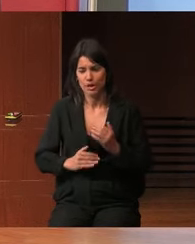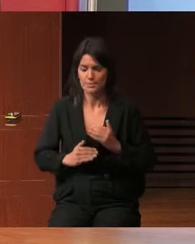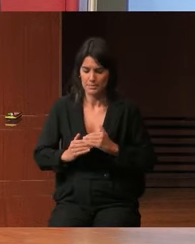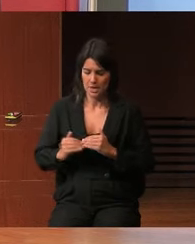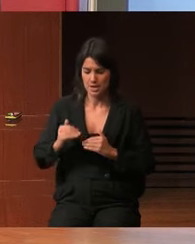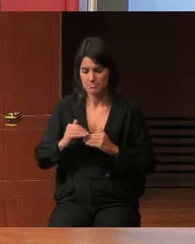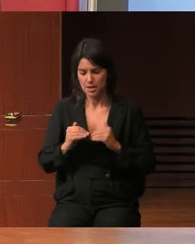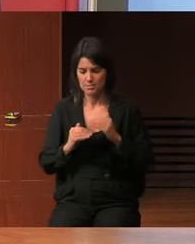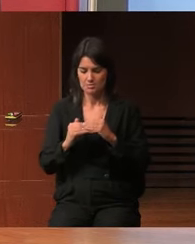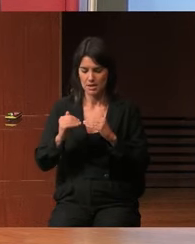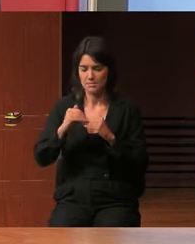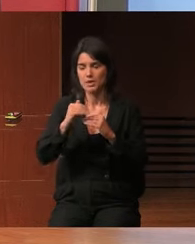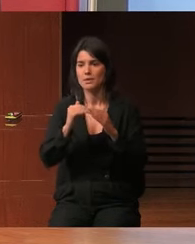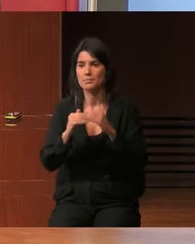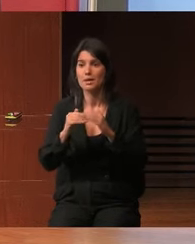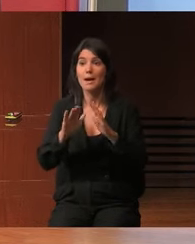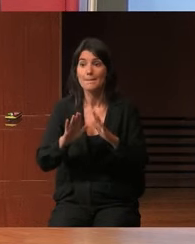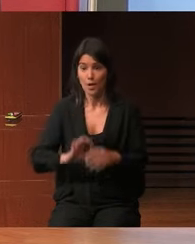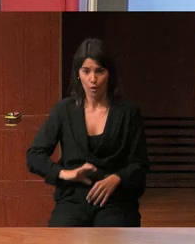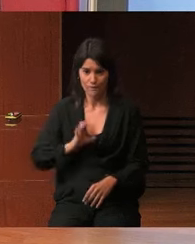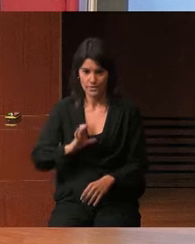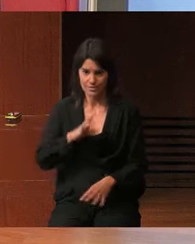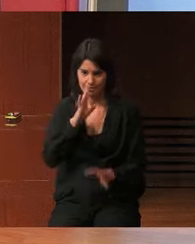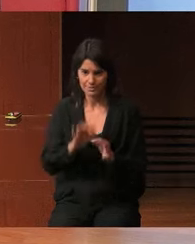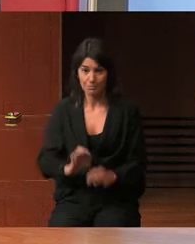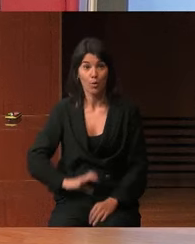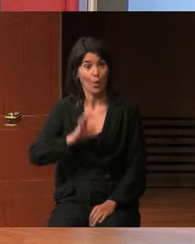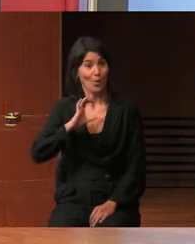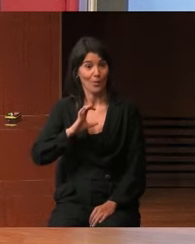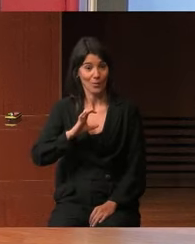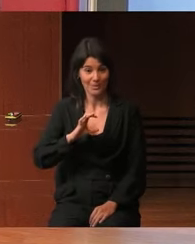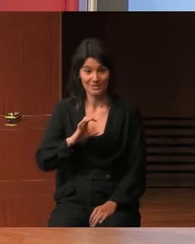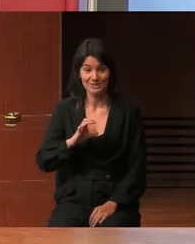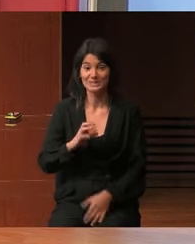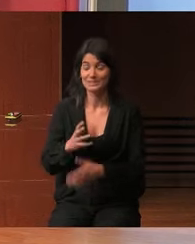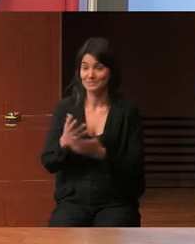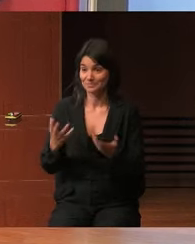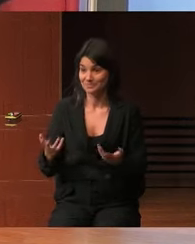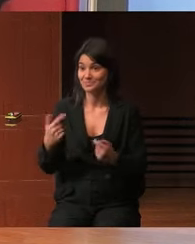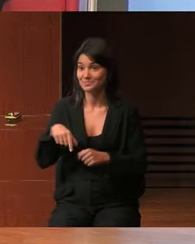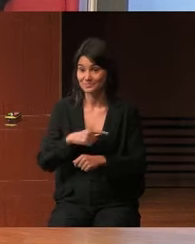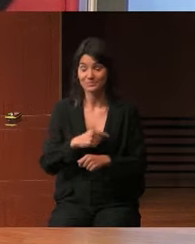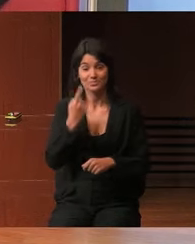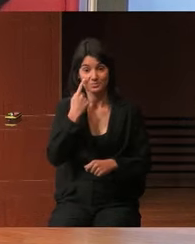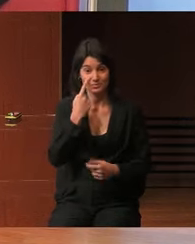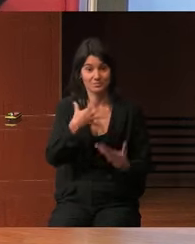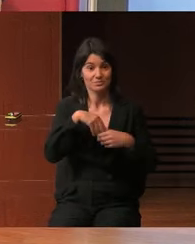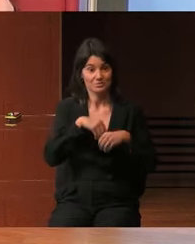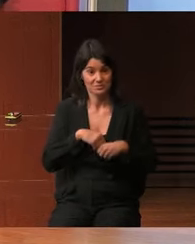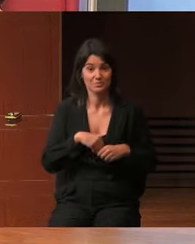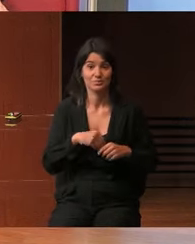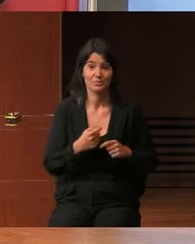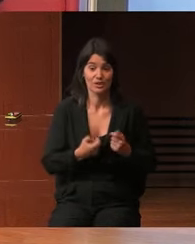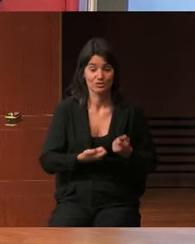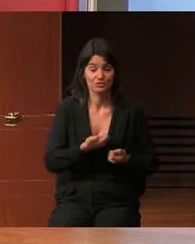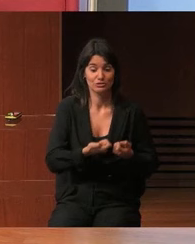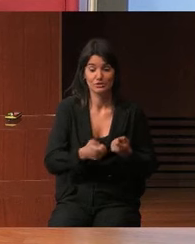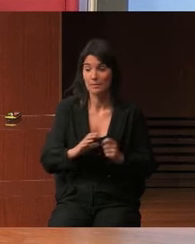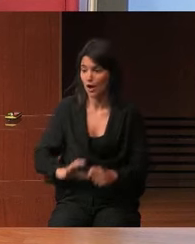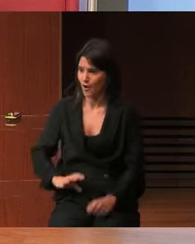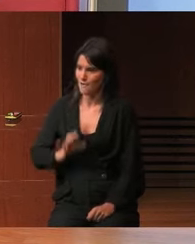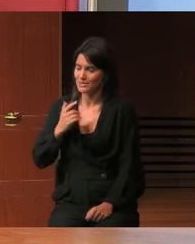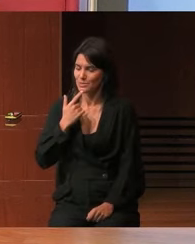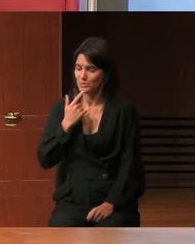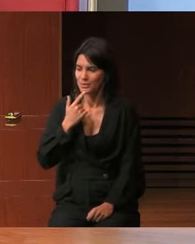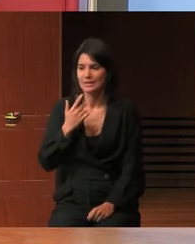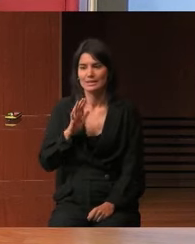tijolinhos, mas a confiança cresce num instante. Então nós damos um bocadinho de conhecimento e imensa confiança, o que é muito complexo. Quando nós